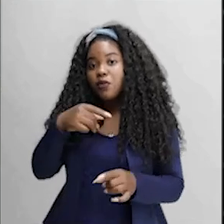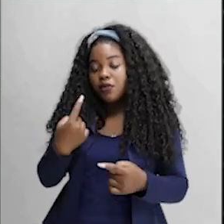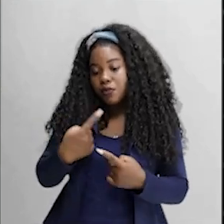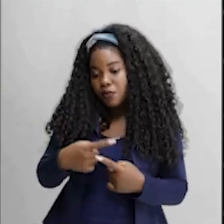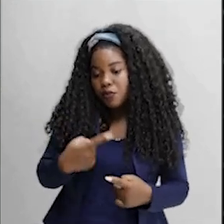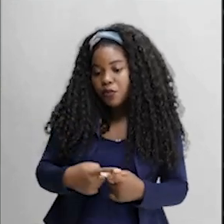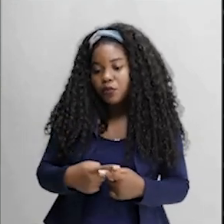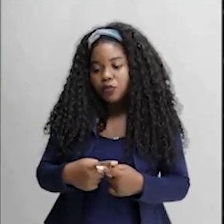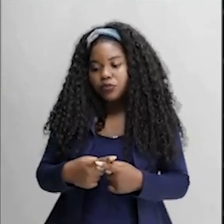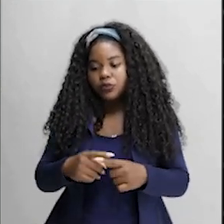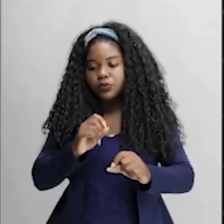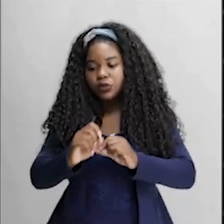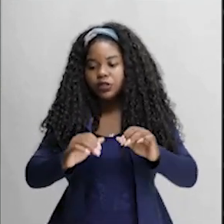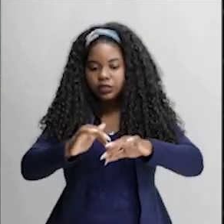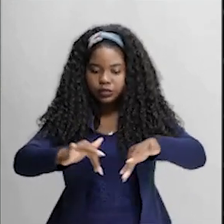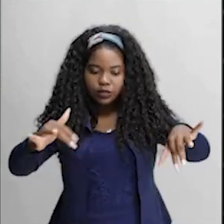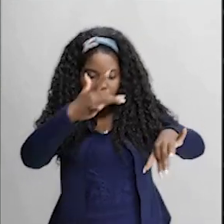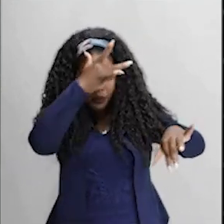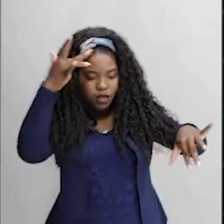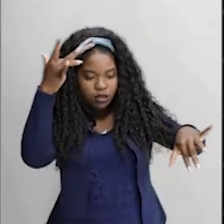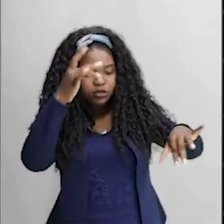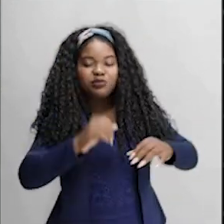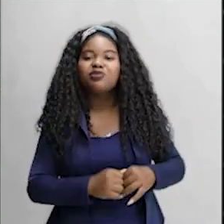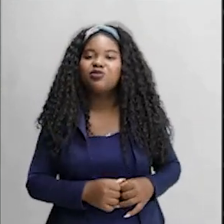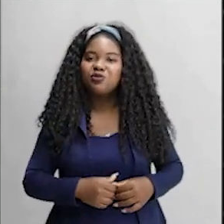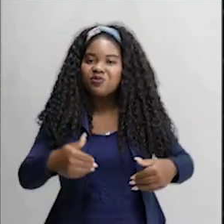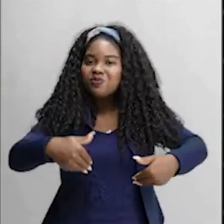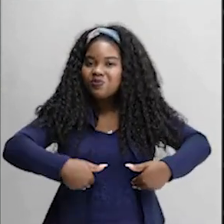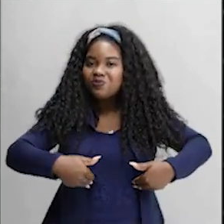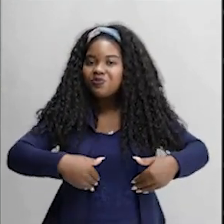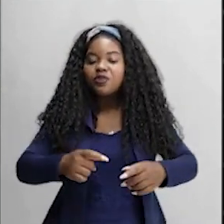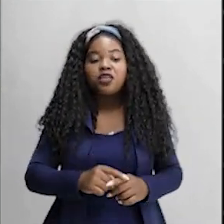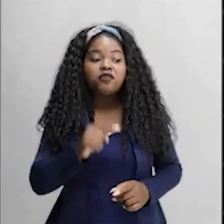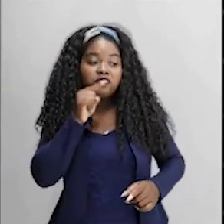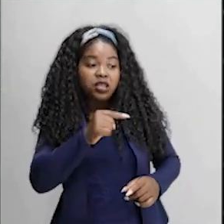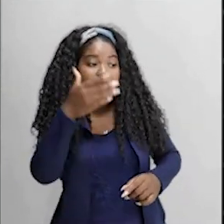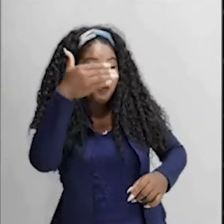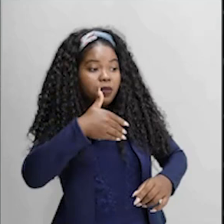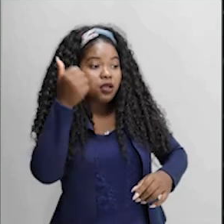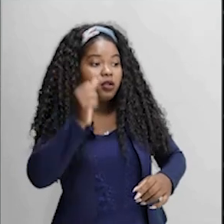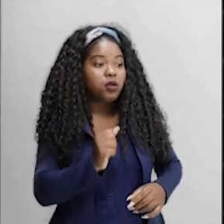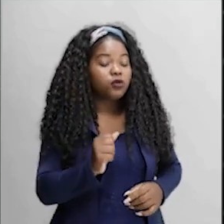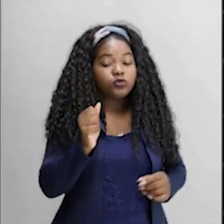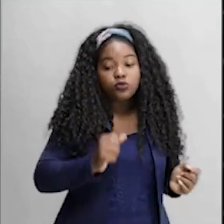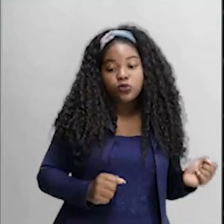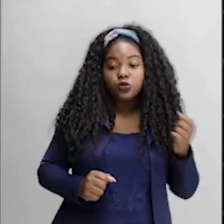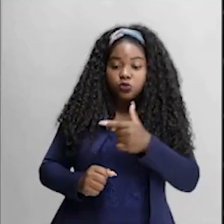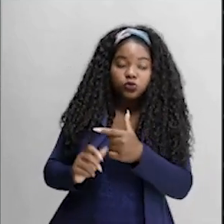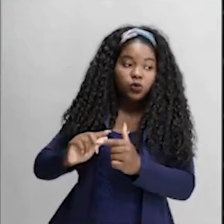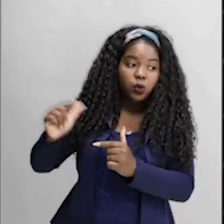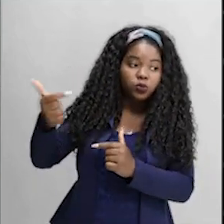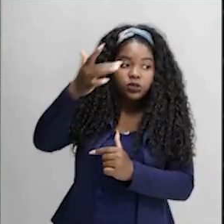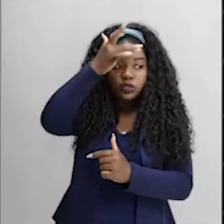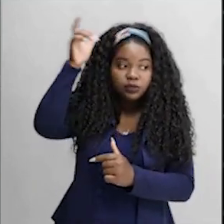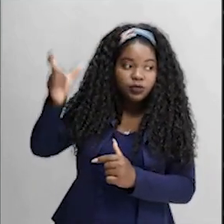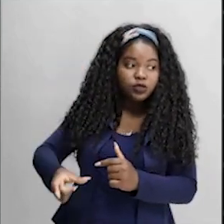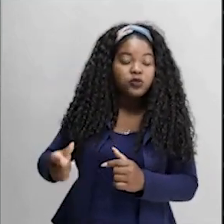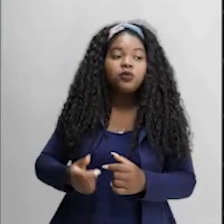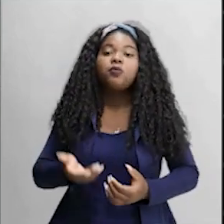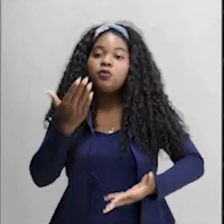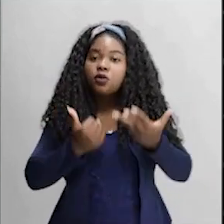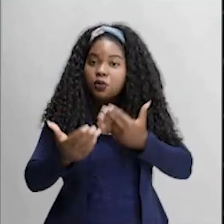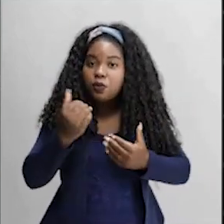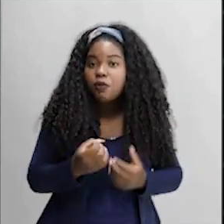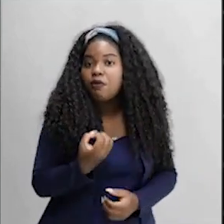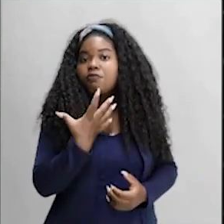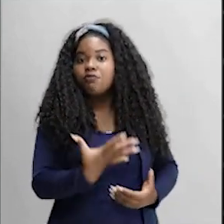você está falando. Você está dizendo que você é melhor que os outros pelo fato de comer. E isso é até um crime social.